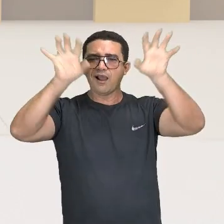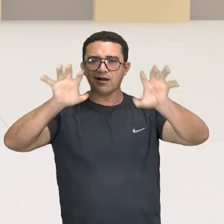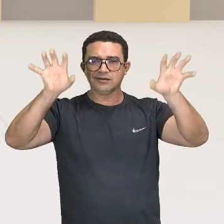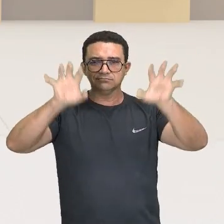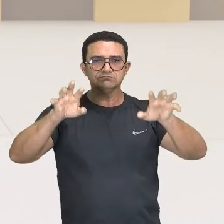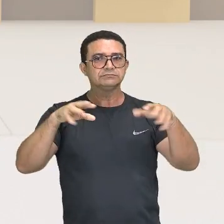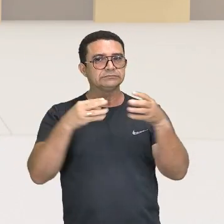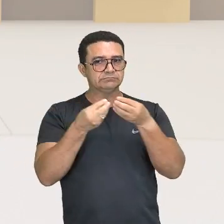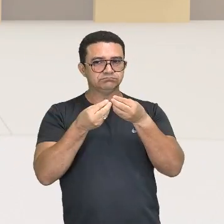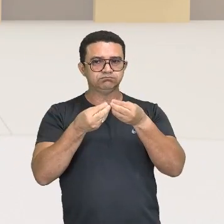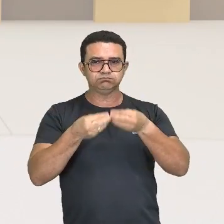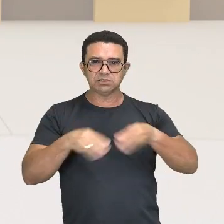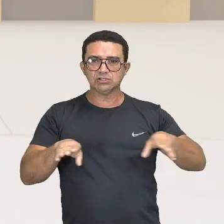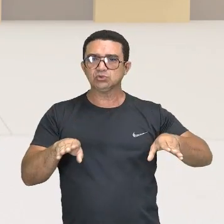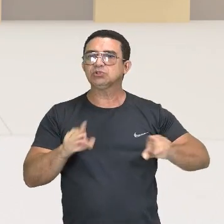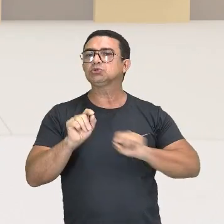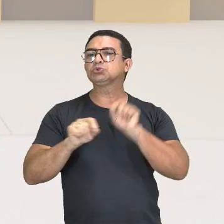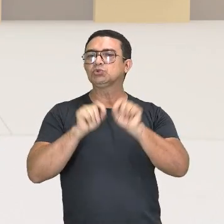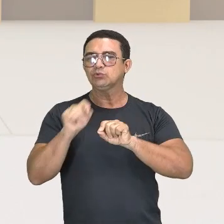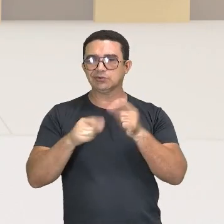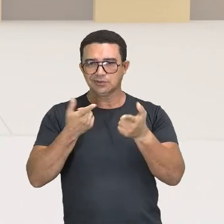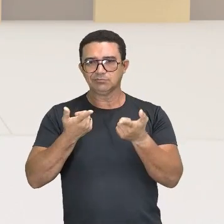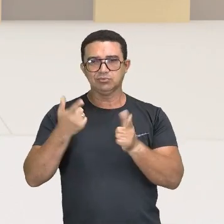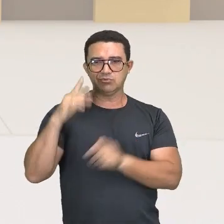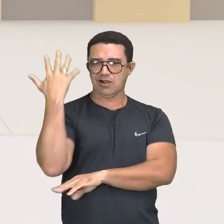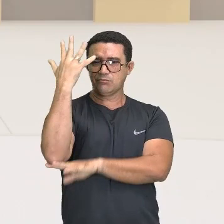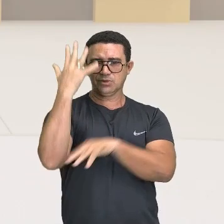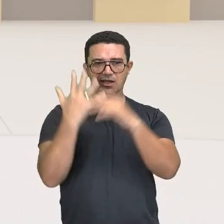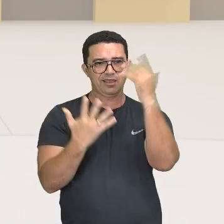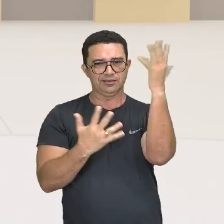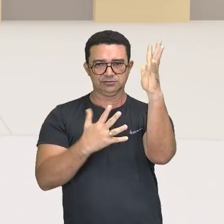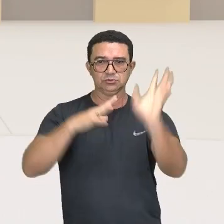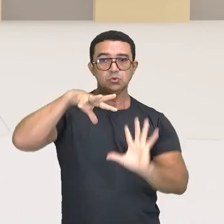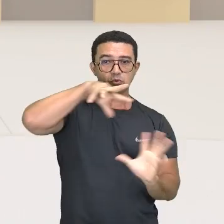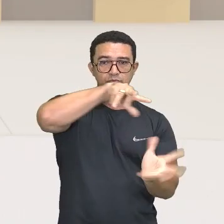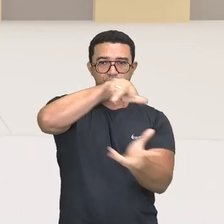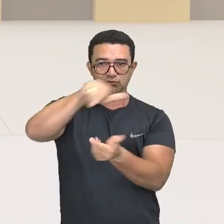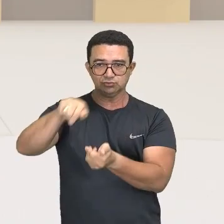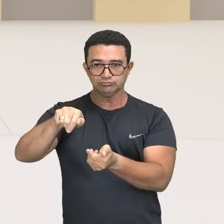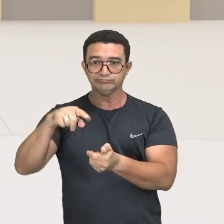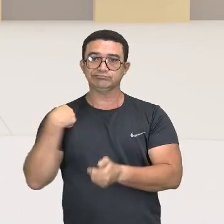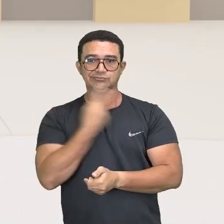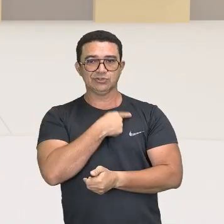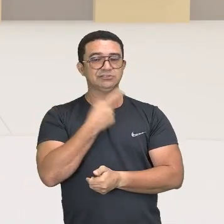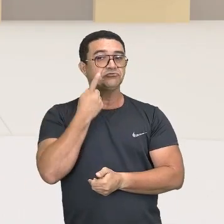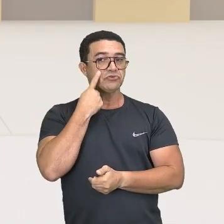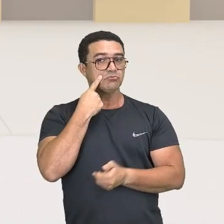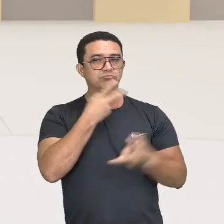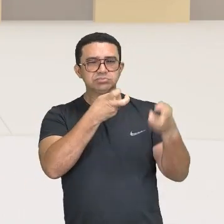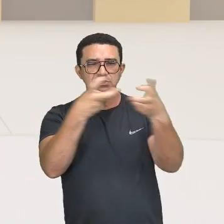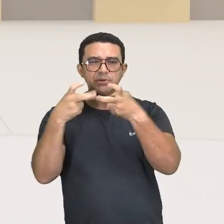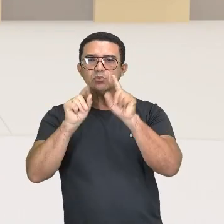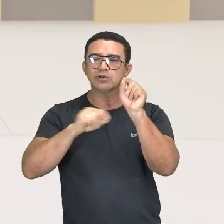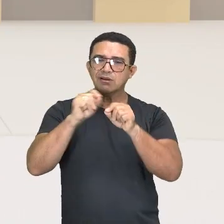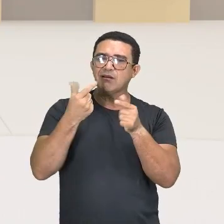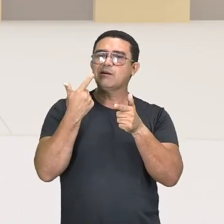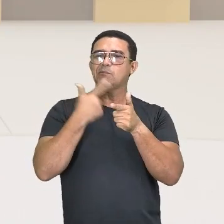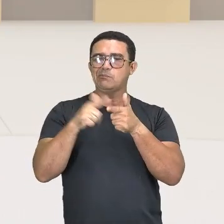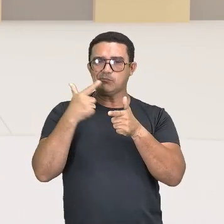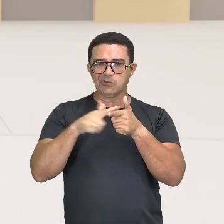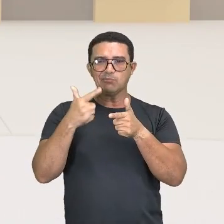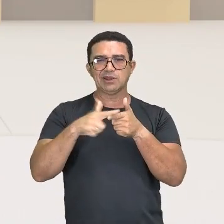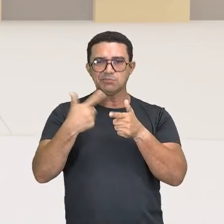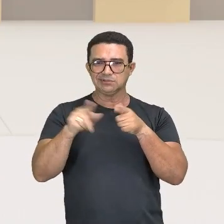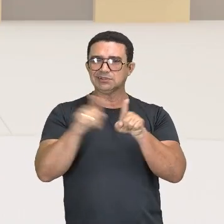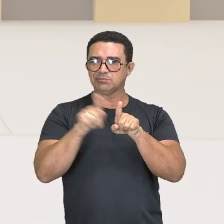diversos prejuízos para o meio ambiente de um modo geral. Inclusive, a gente pôde observar alguns problemas relacionados com as